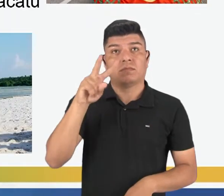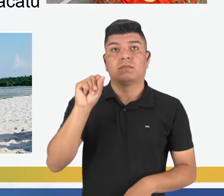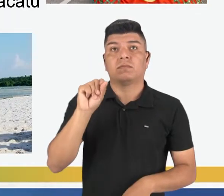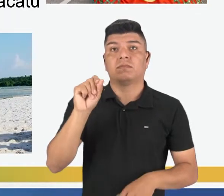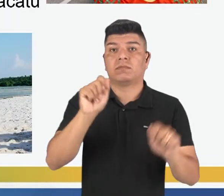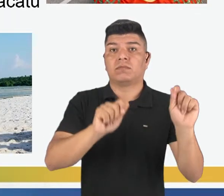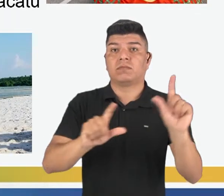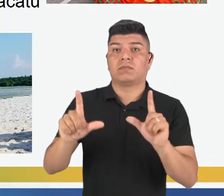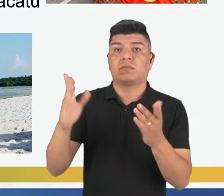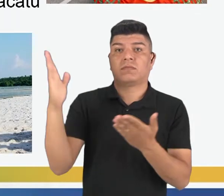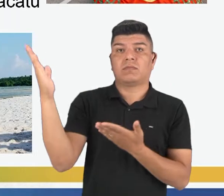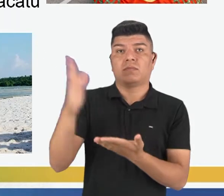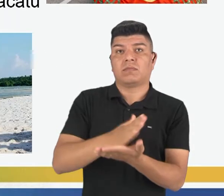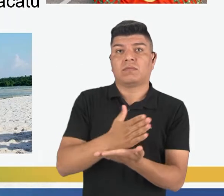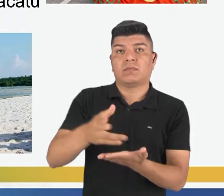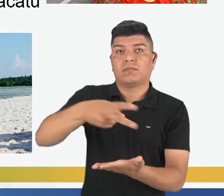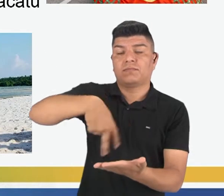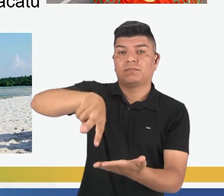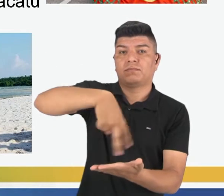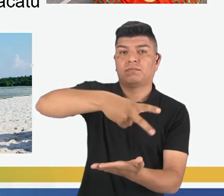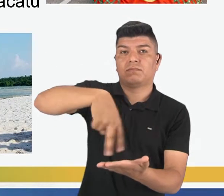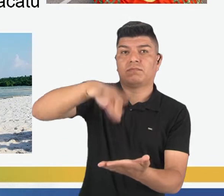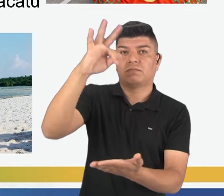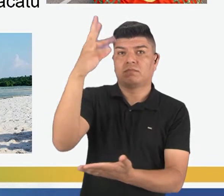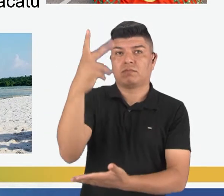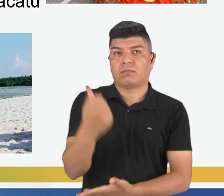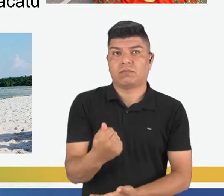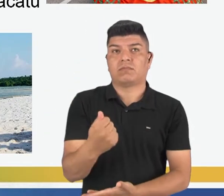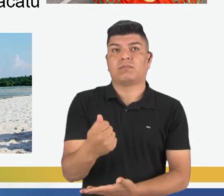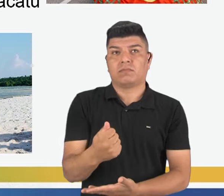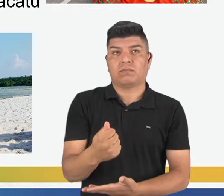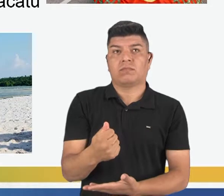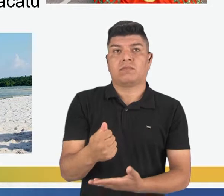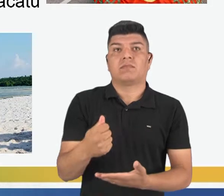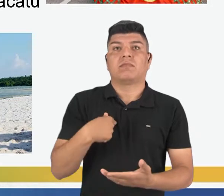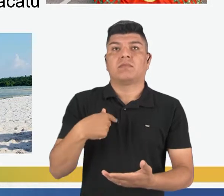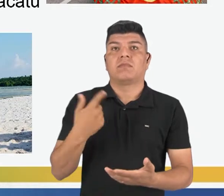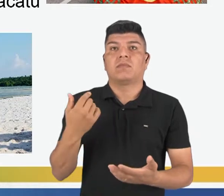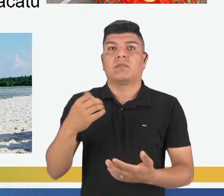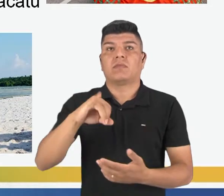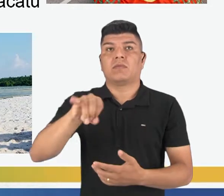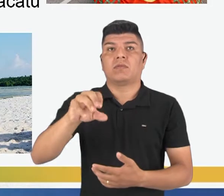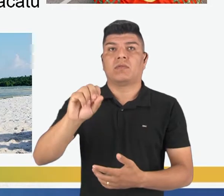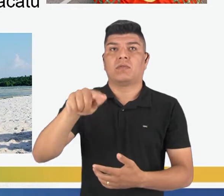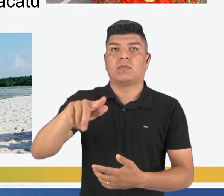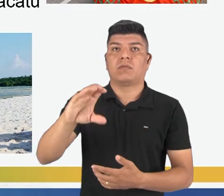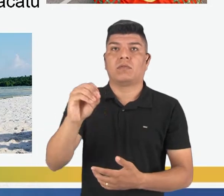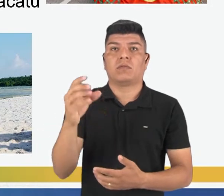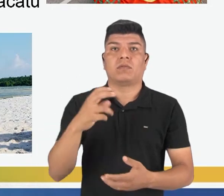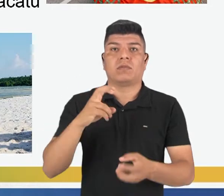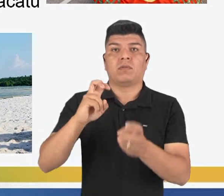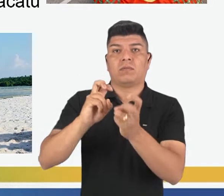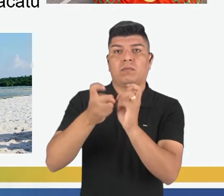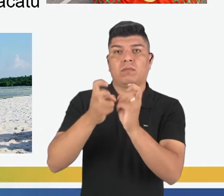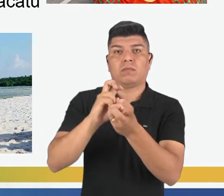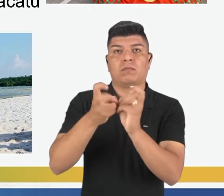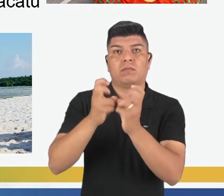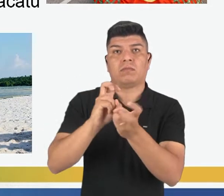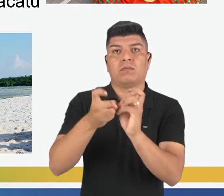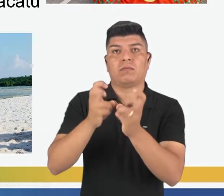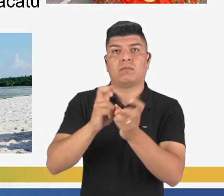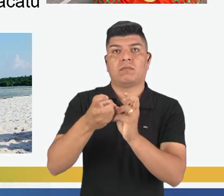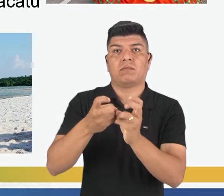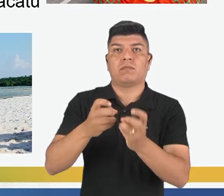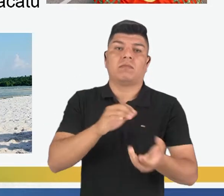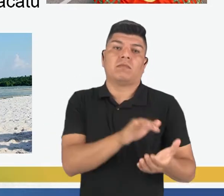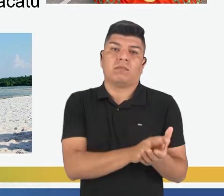slide algumas danças de origem africana. Nós temos o jongo, nós temos a capoeira, o